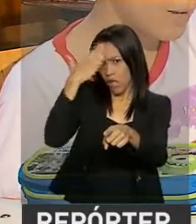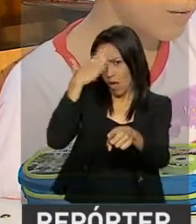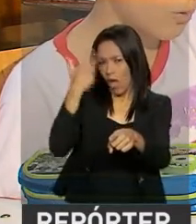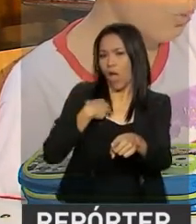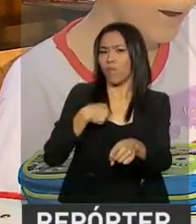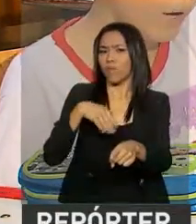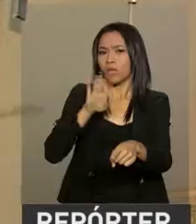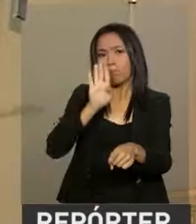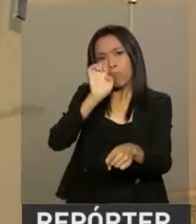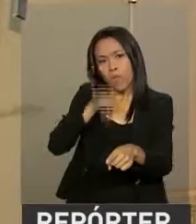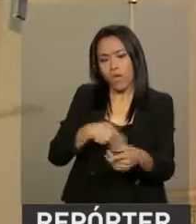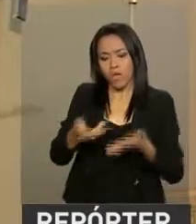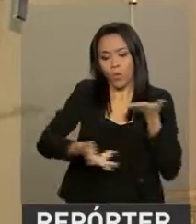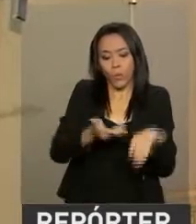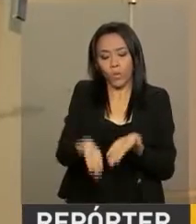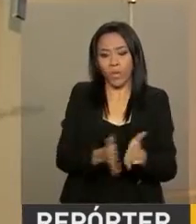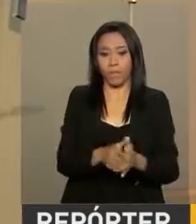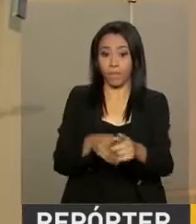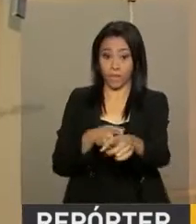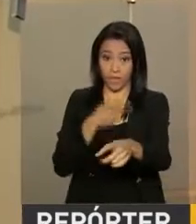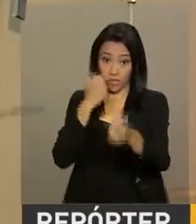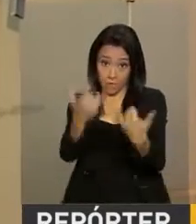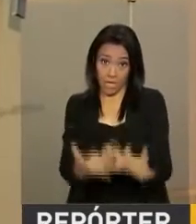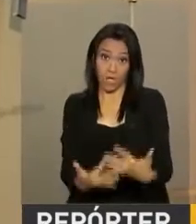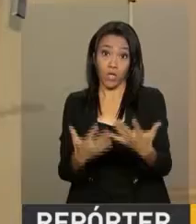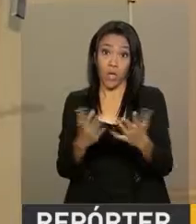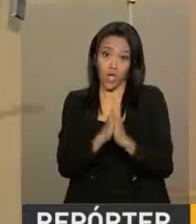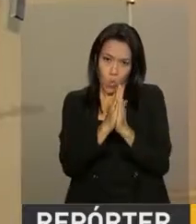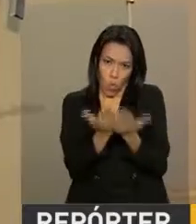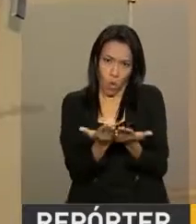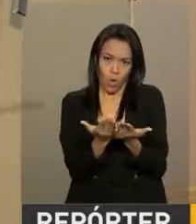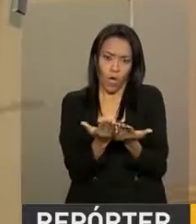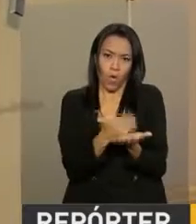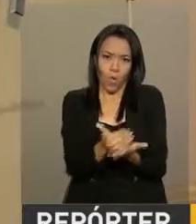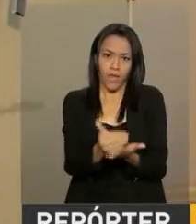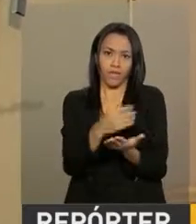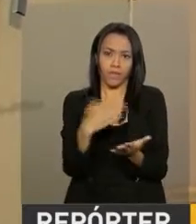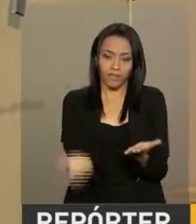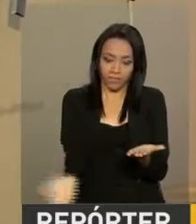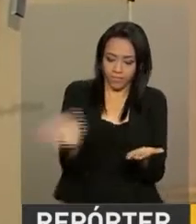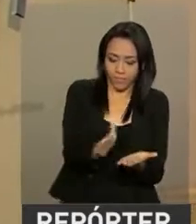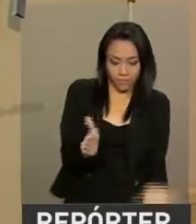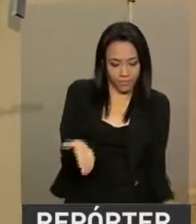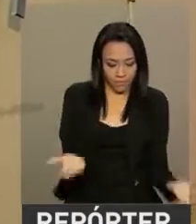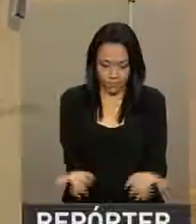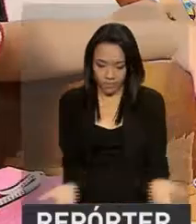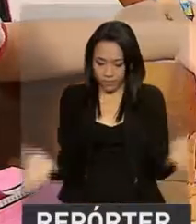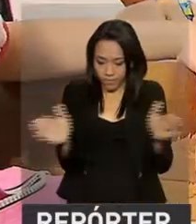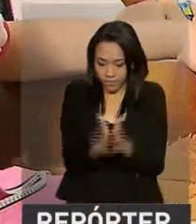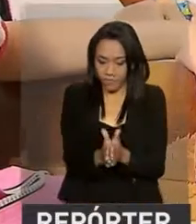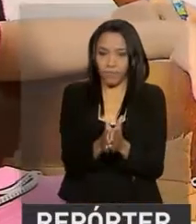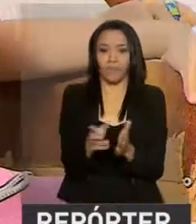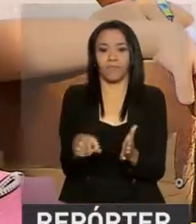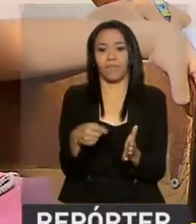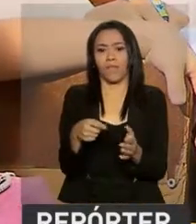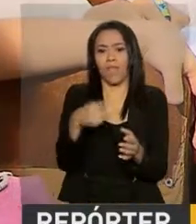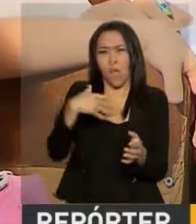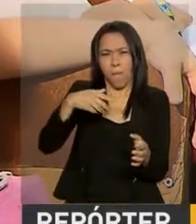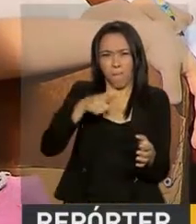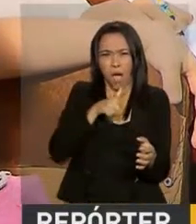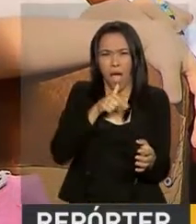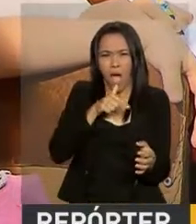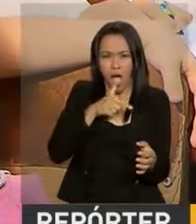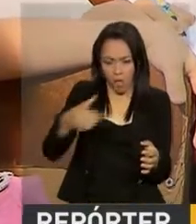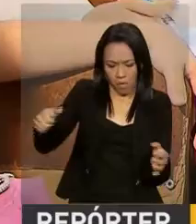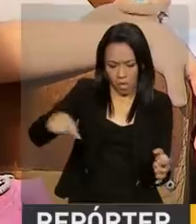do material no começo do ano a gente o capô ele pra ele não é mas é tão rápido todo mundo fica pouco não deixa o olhar é